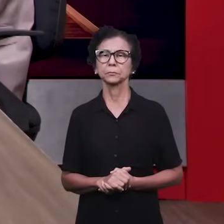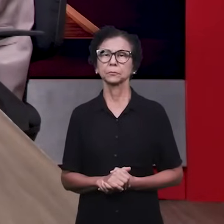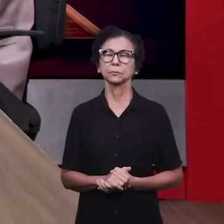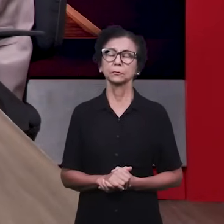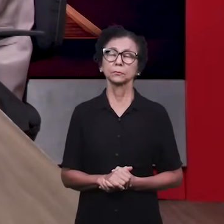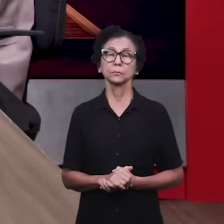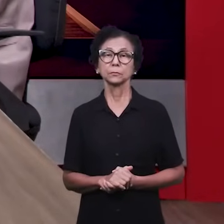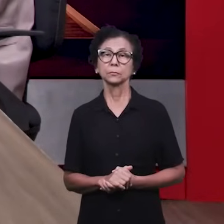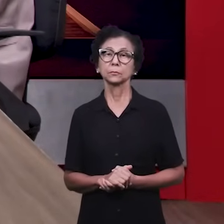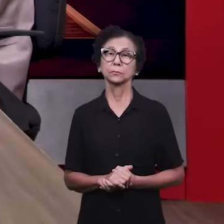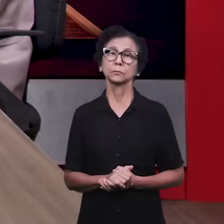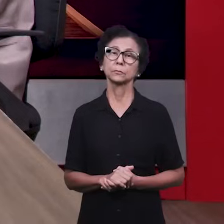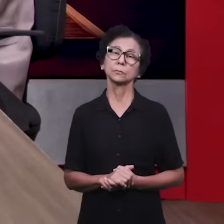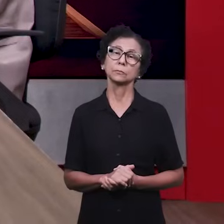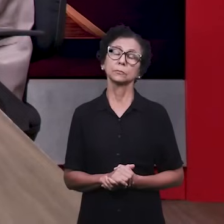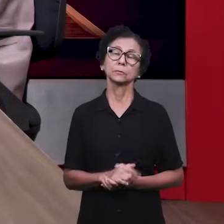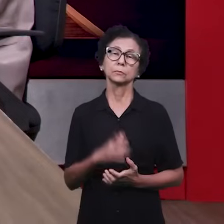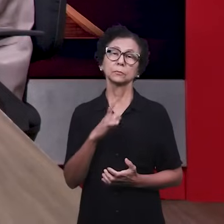preocupados